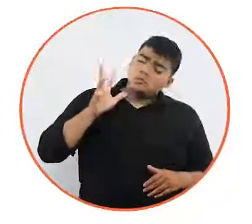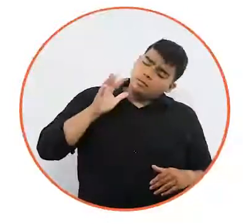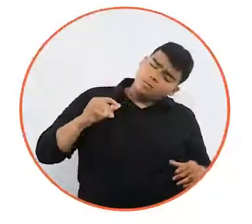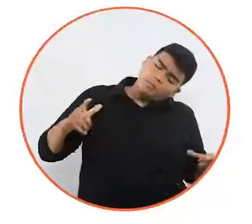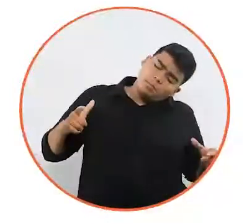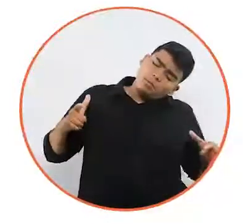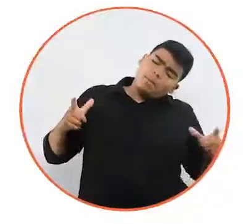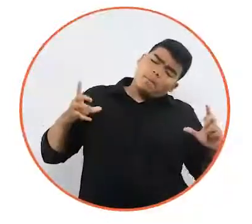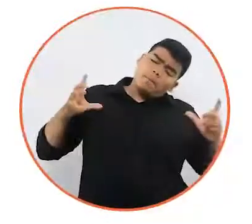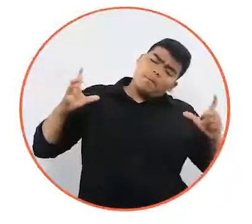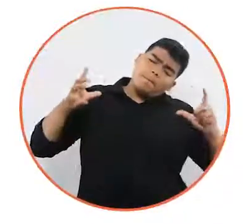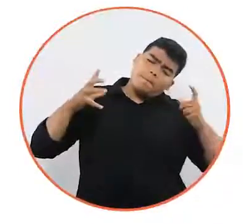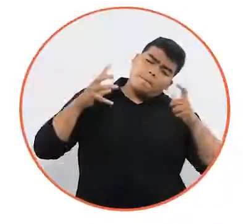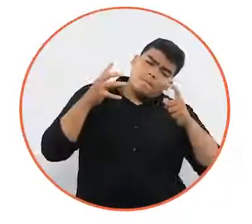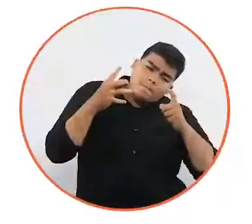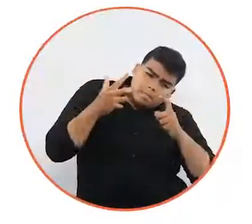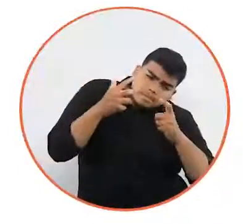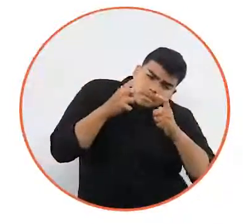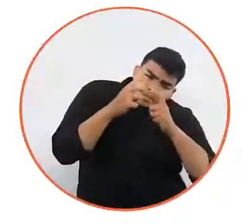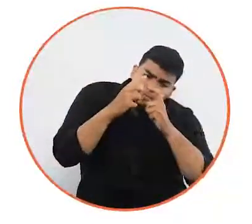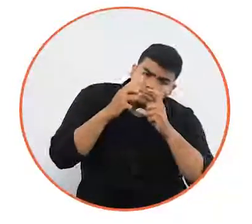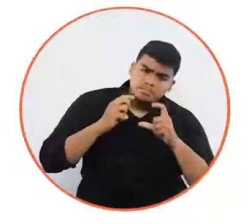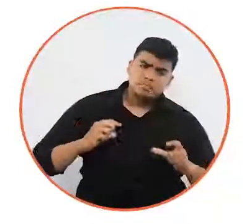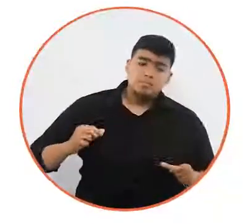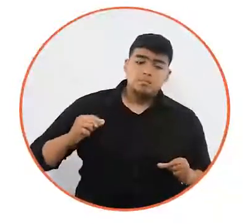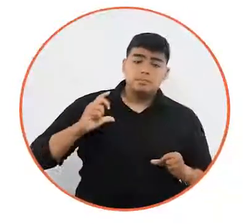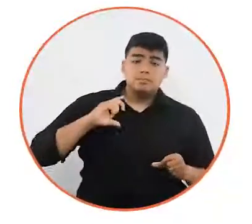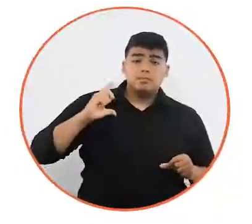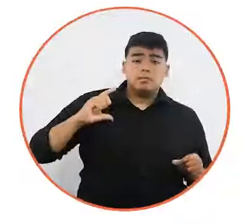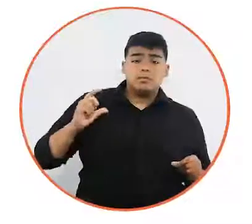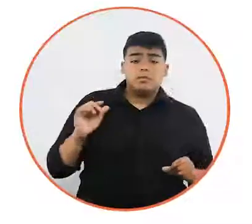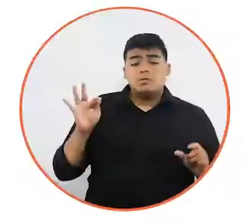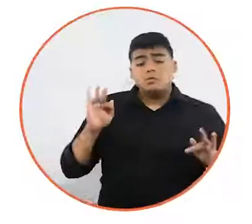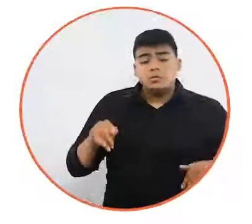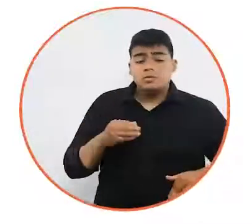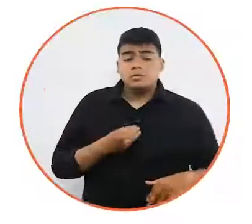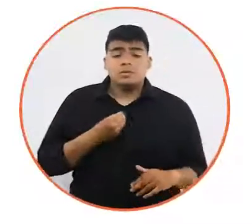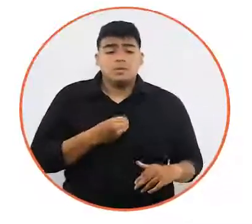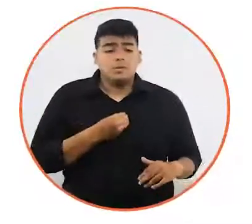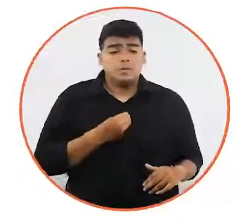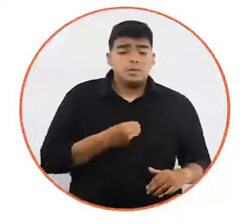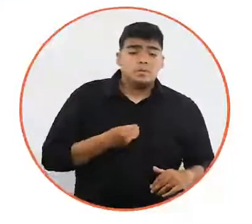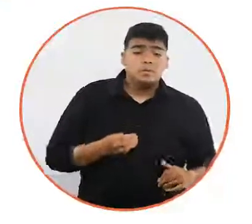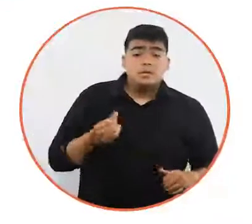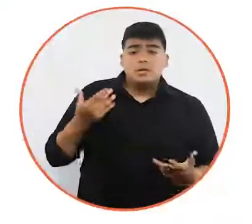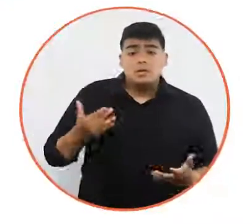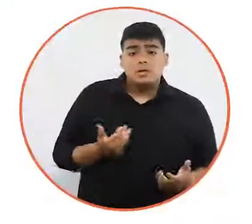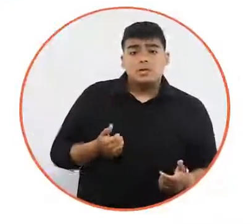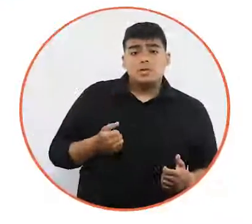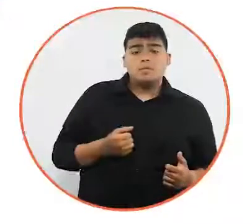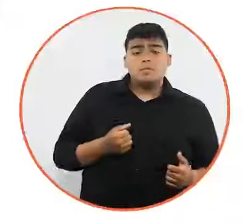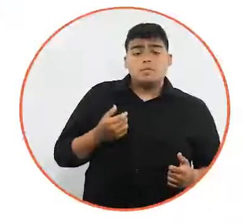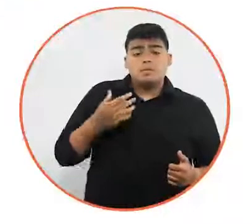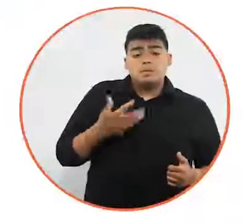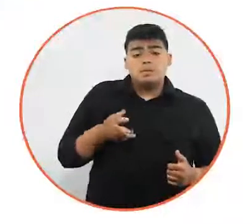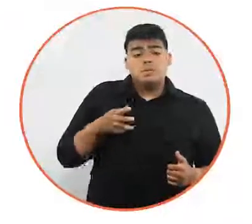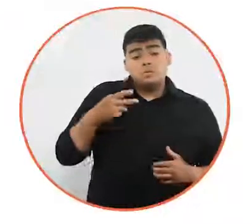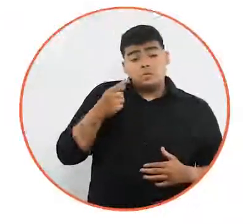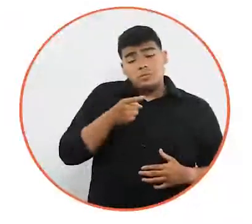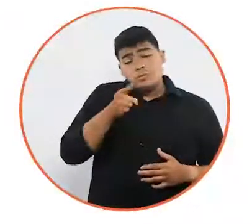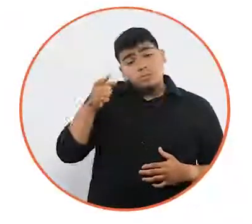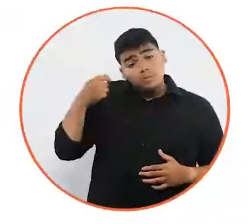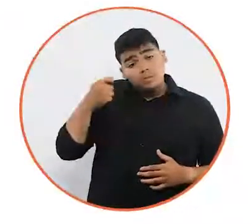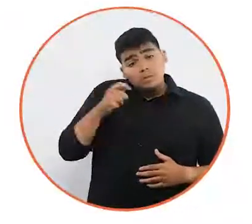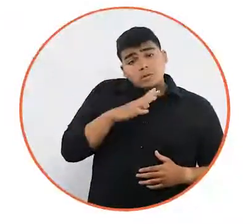vai se afunilando até chegar aqui, ó. É como se essa rodinha no final fosse o fim da vida. Ok? Então, é isso que vocês